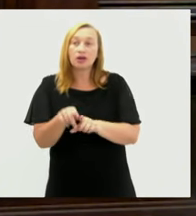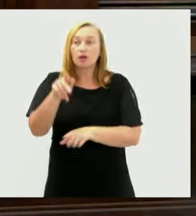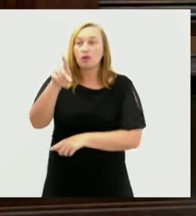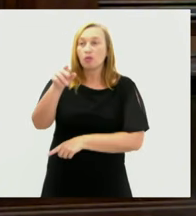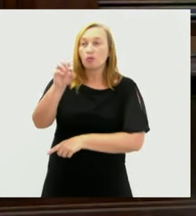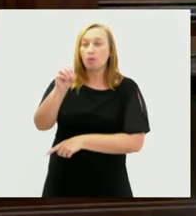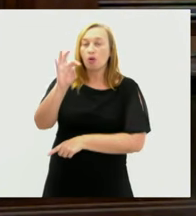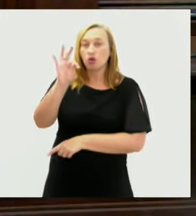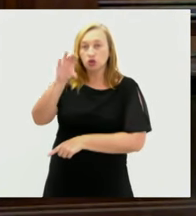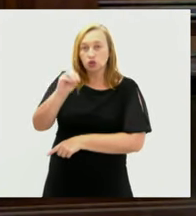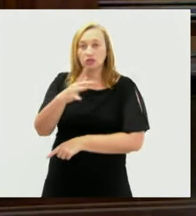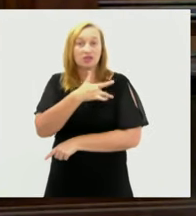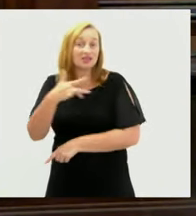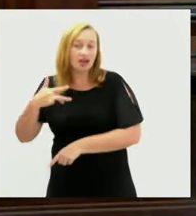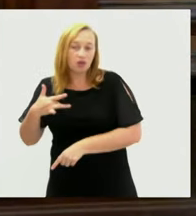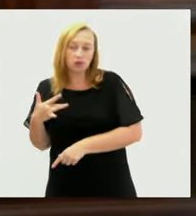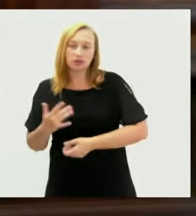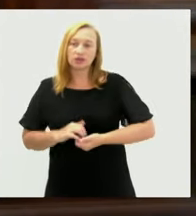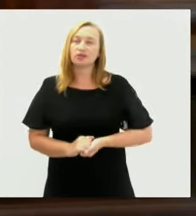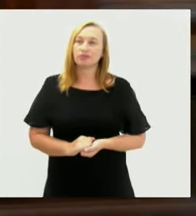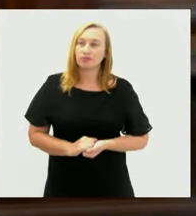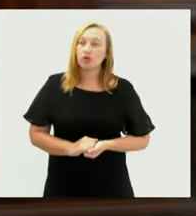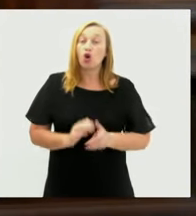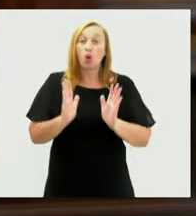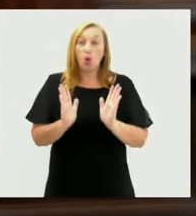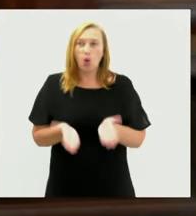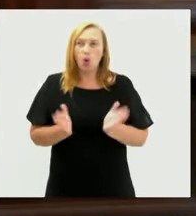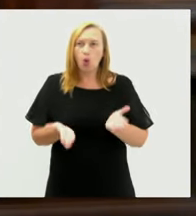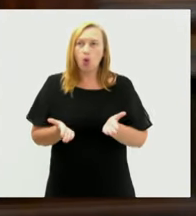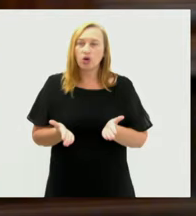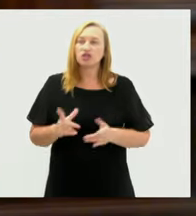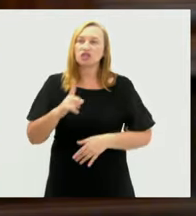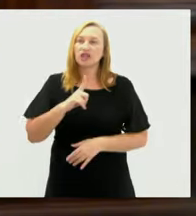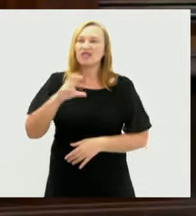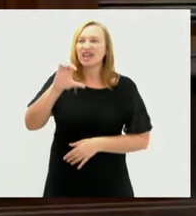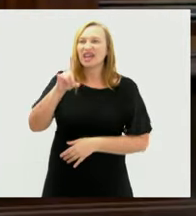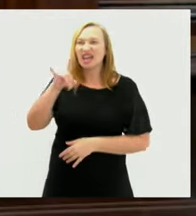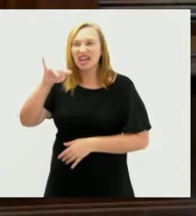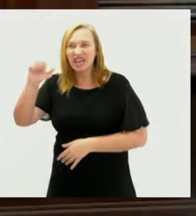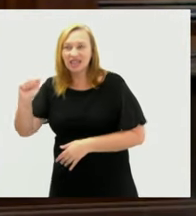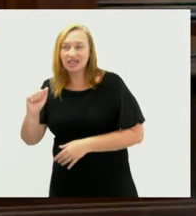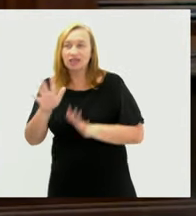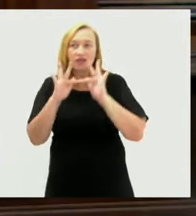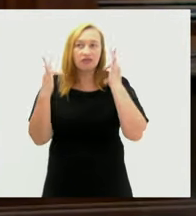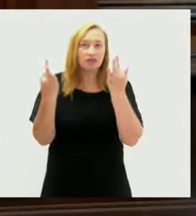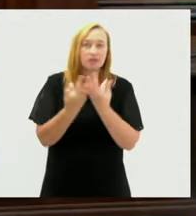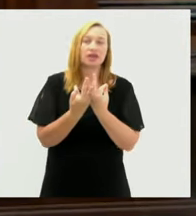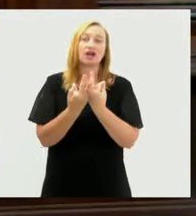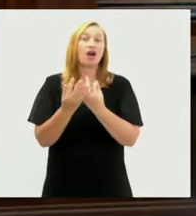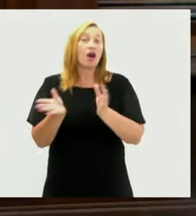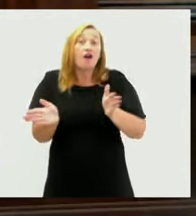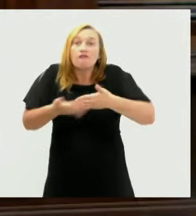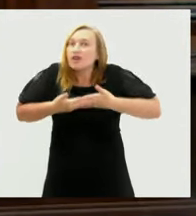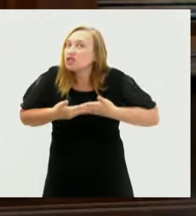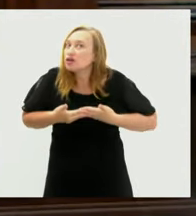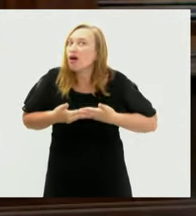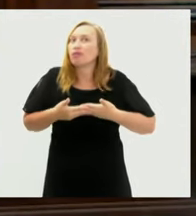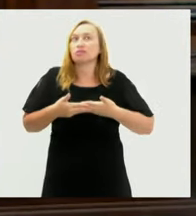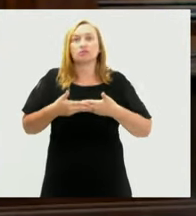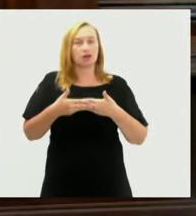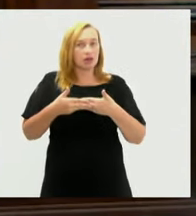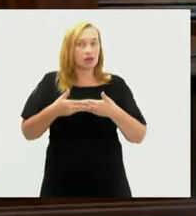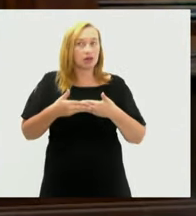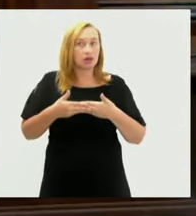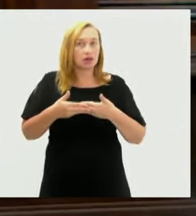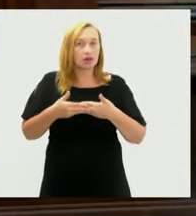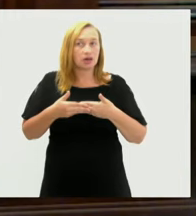senhora Presidenta. Hoje, por exemplo, teve clínicas da família que foram fechadas. Isso é tratar,